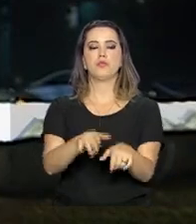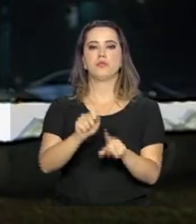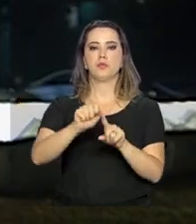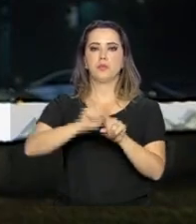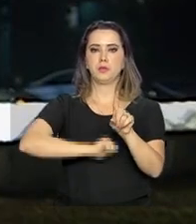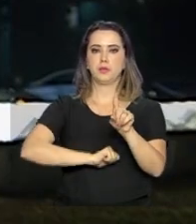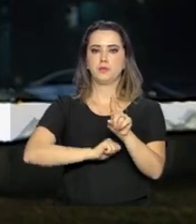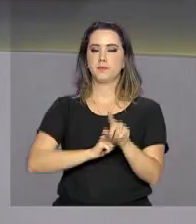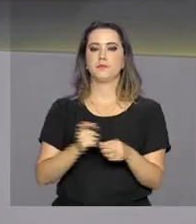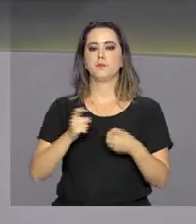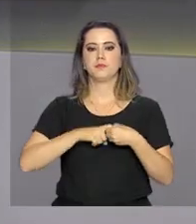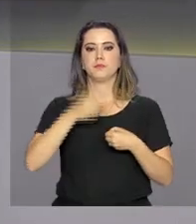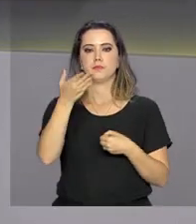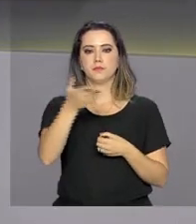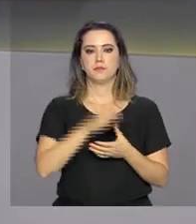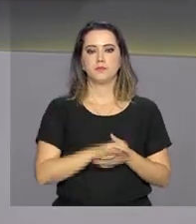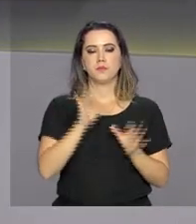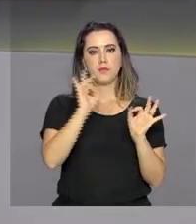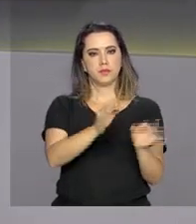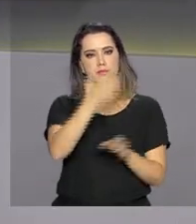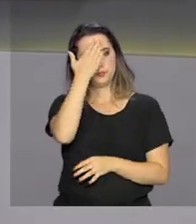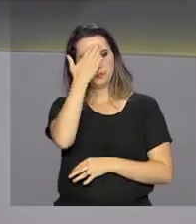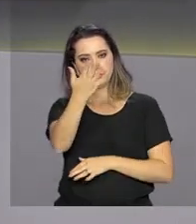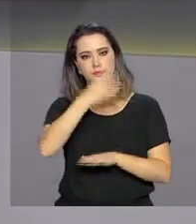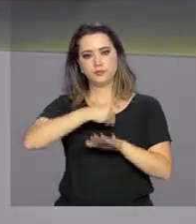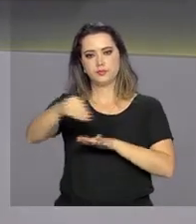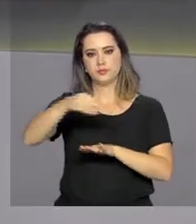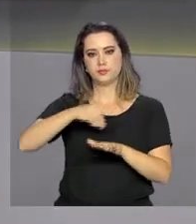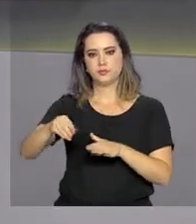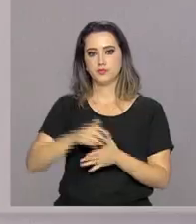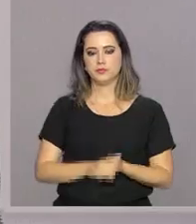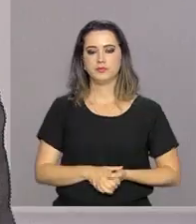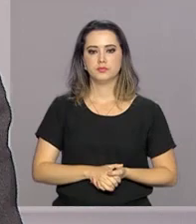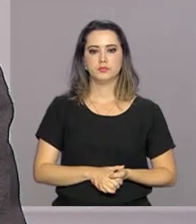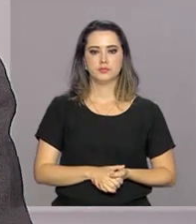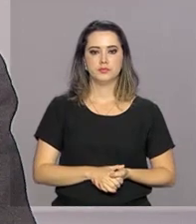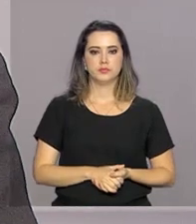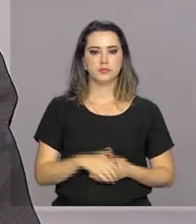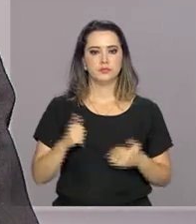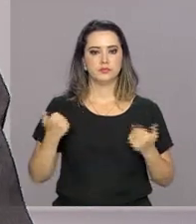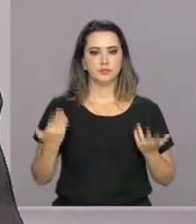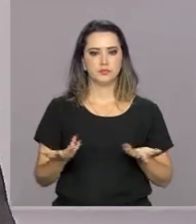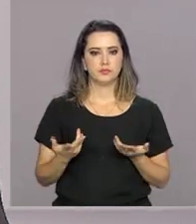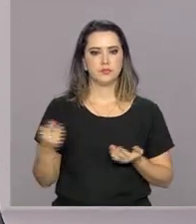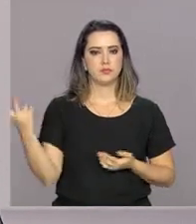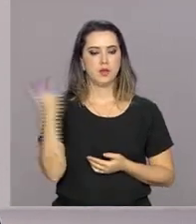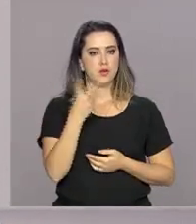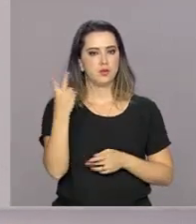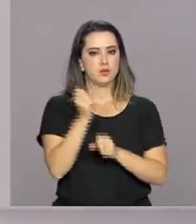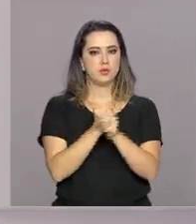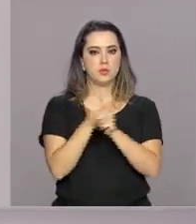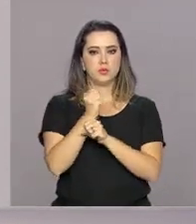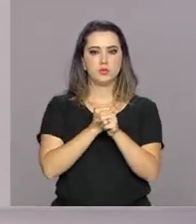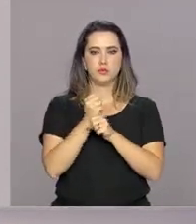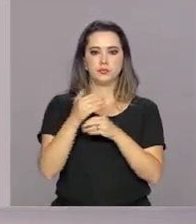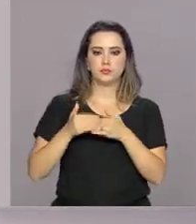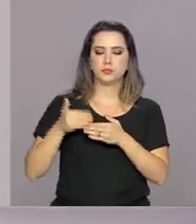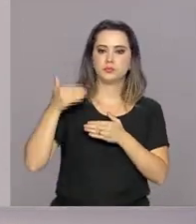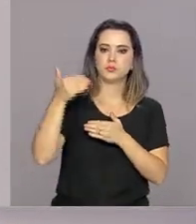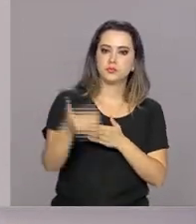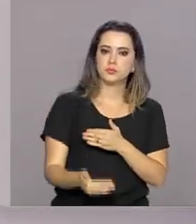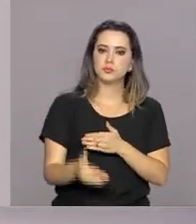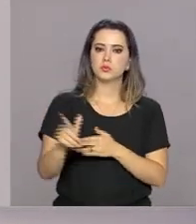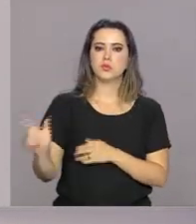mês eu voto com você roberto está ótimo papo muito obrigado pelas informações pelo segundo ano consecutivo o lucro do